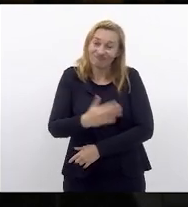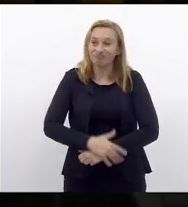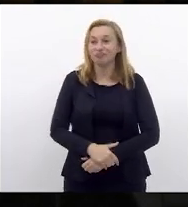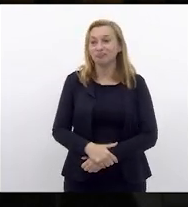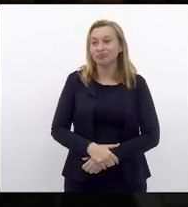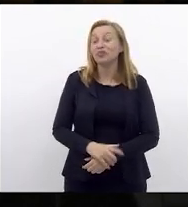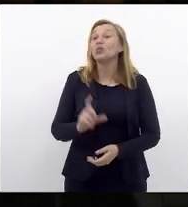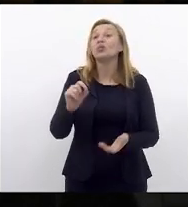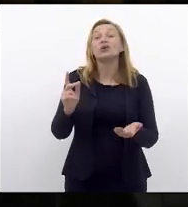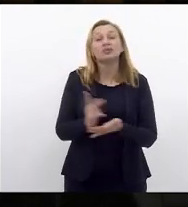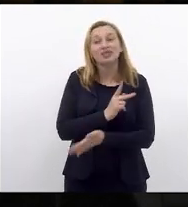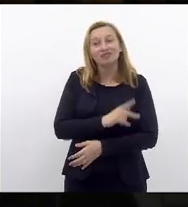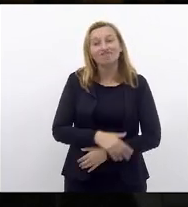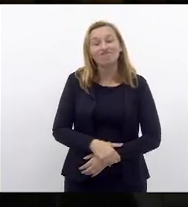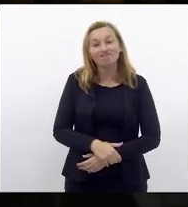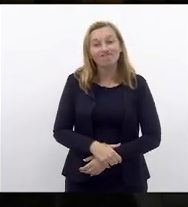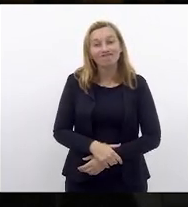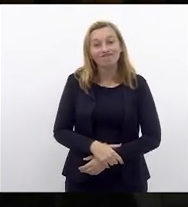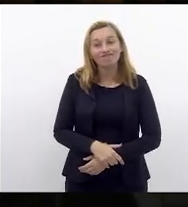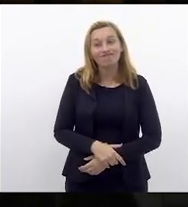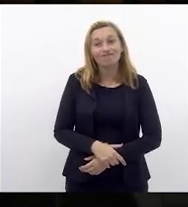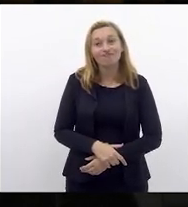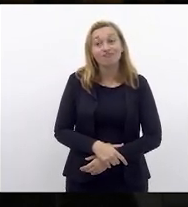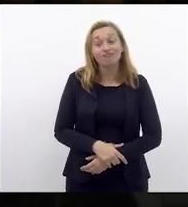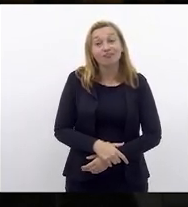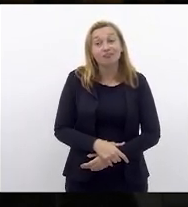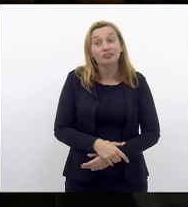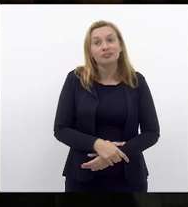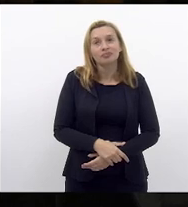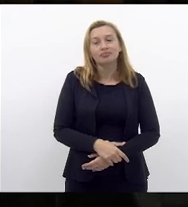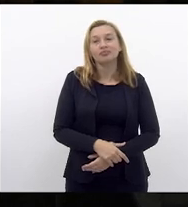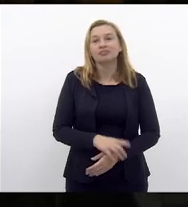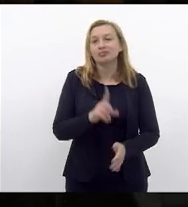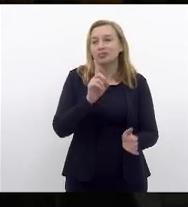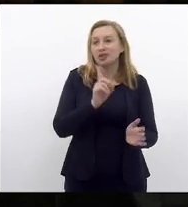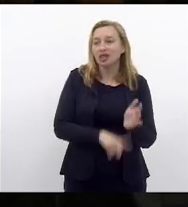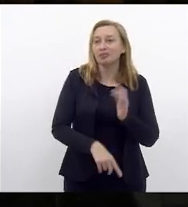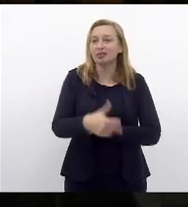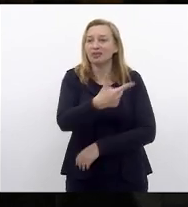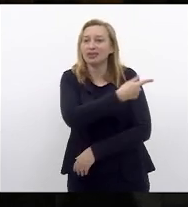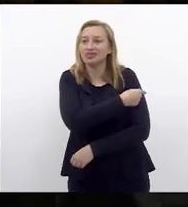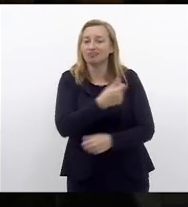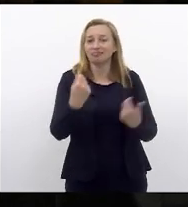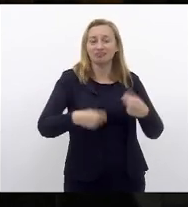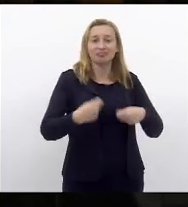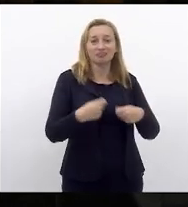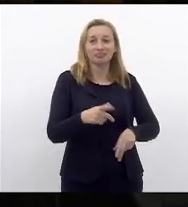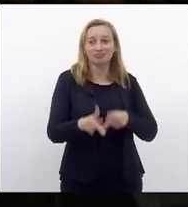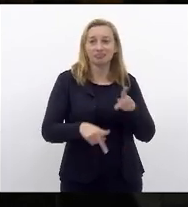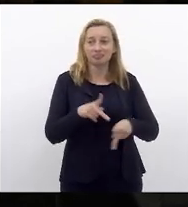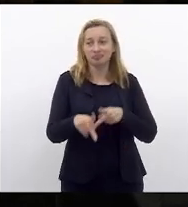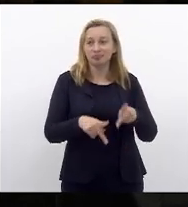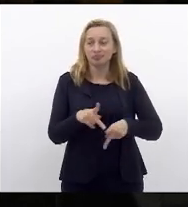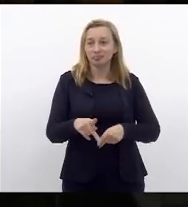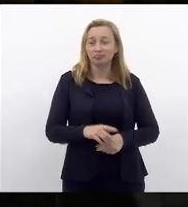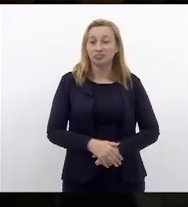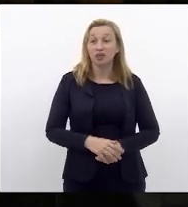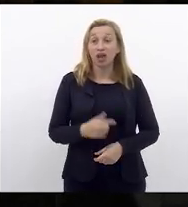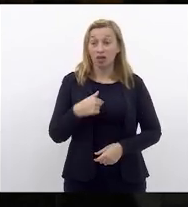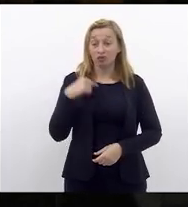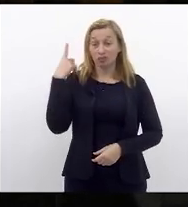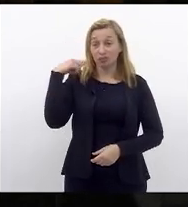E o que aconteceu? Tem menos vacina que a necessidade do povo. Eu estou